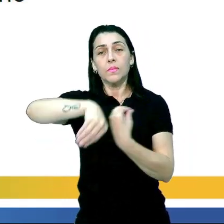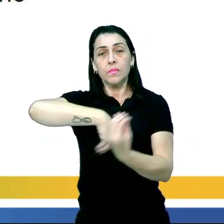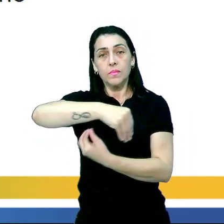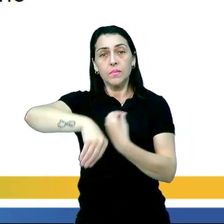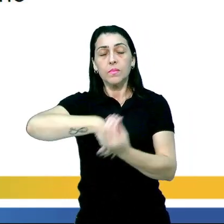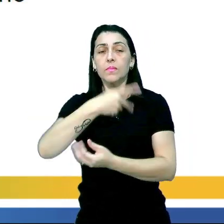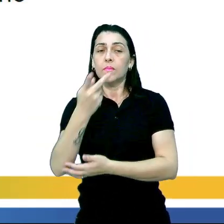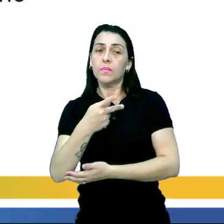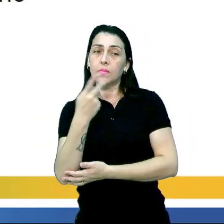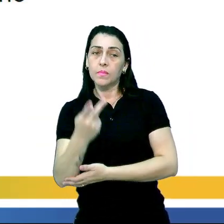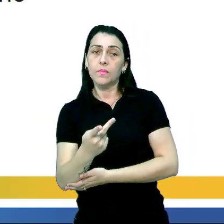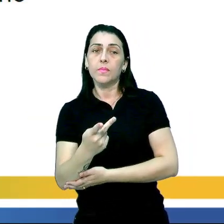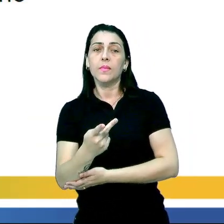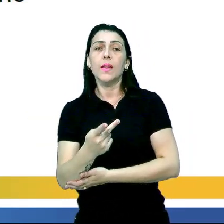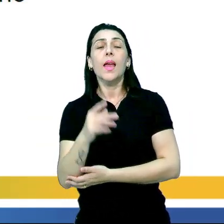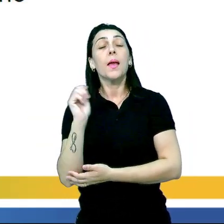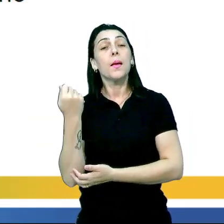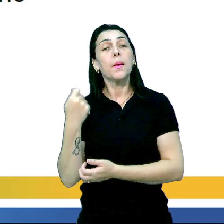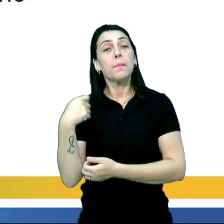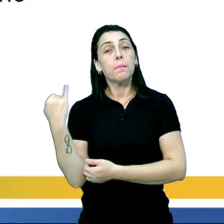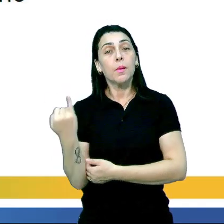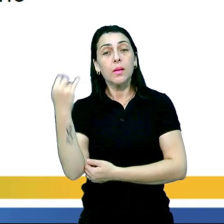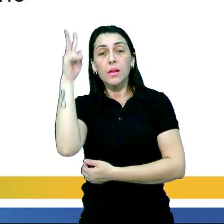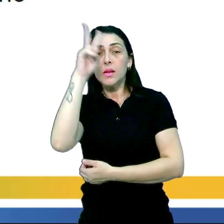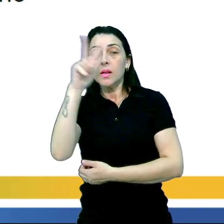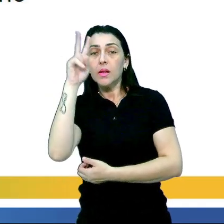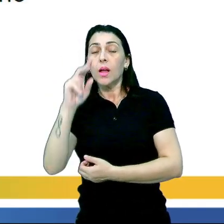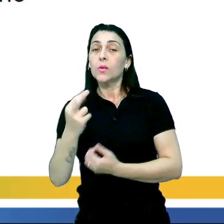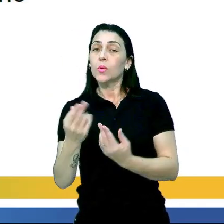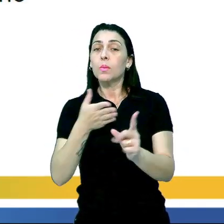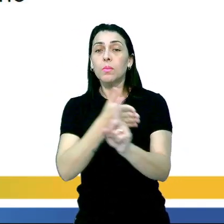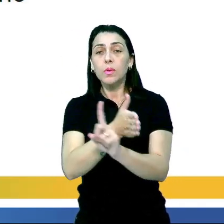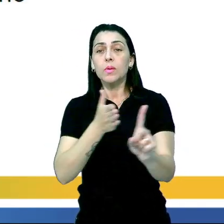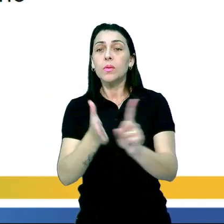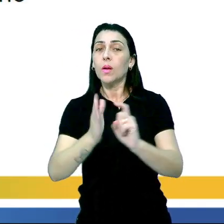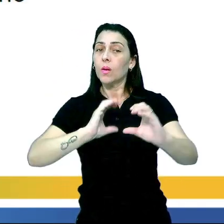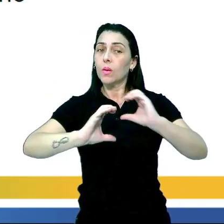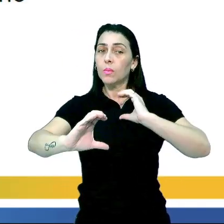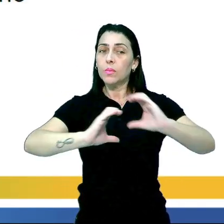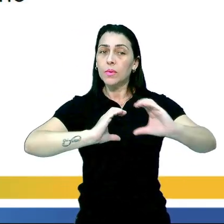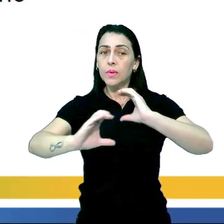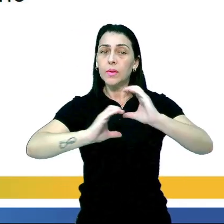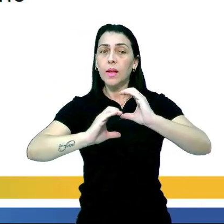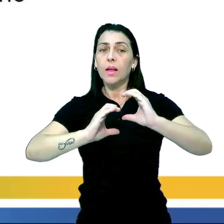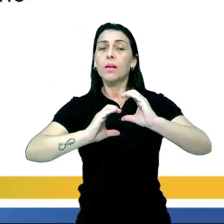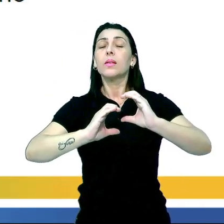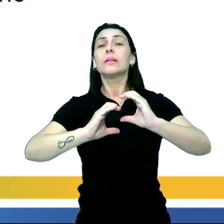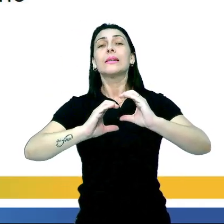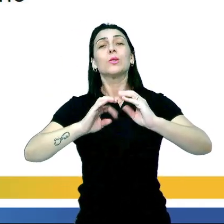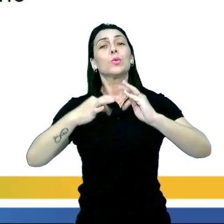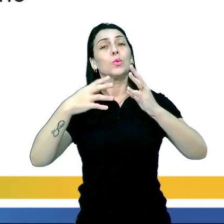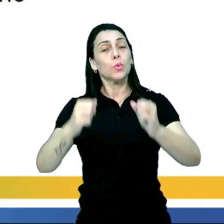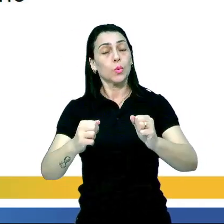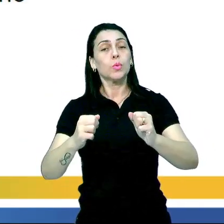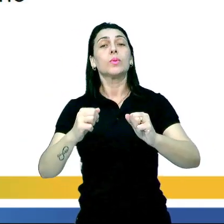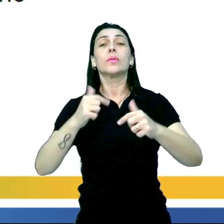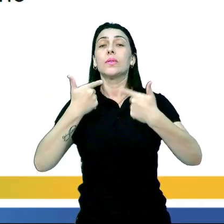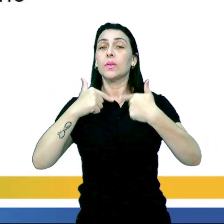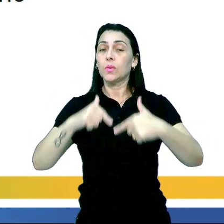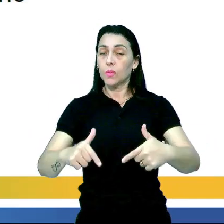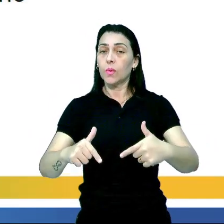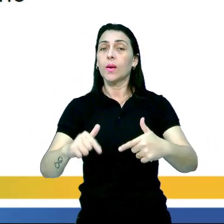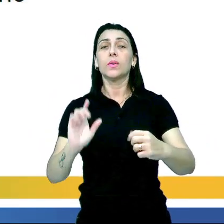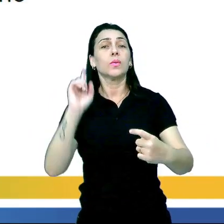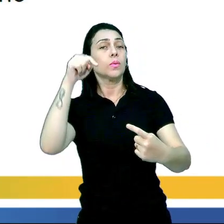digo assim, vale ressaltar que ambas são modalidades comunicativas. Todos esses tipos de